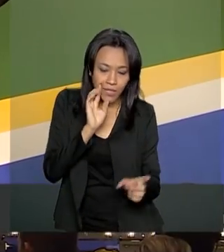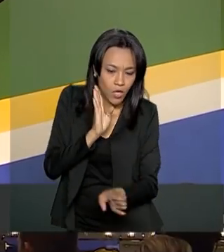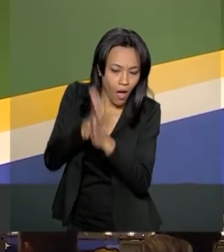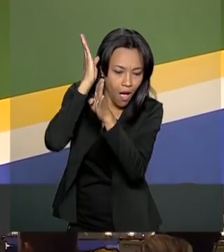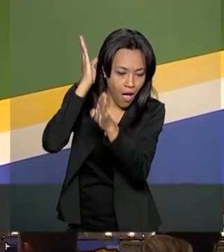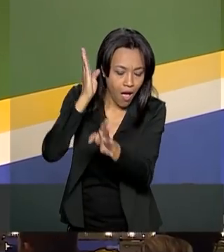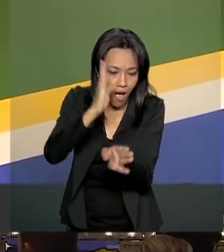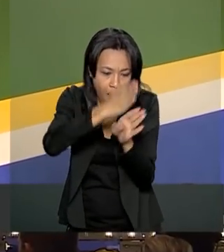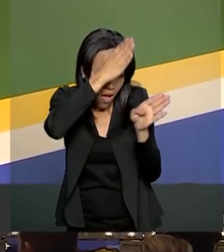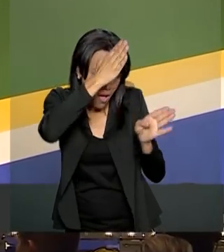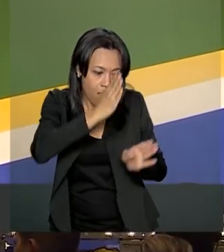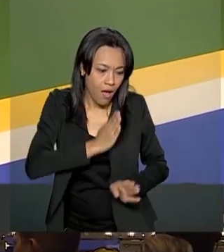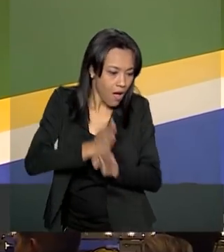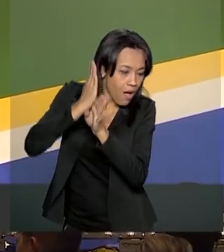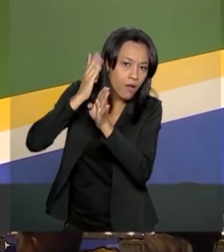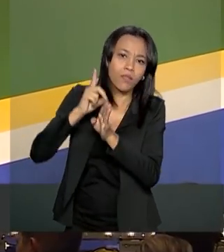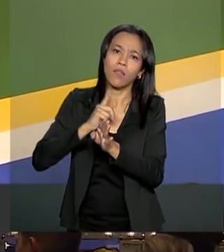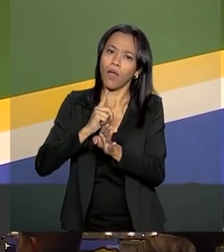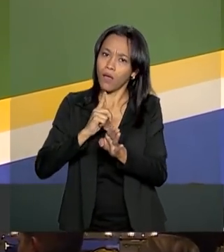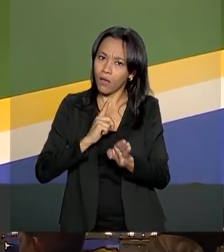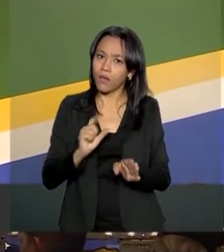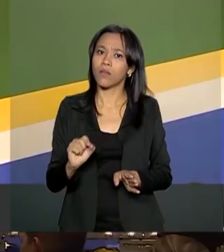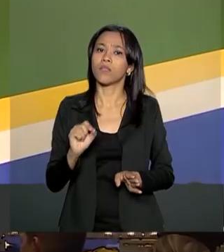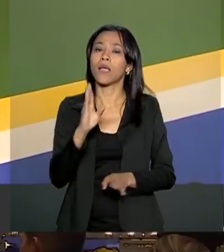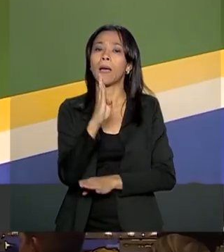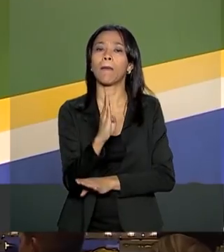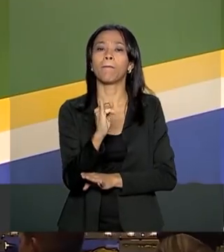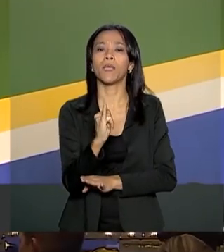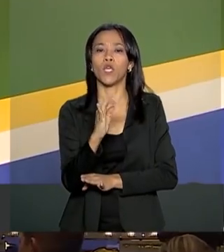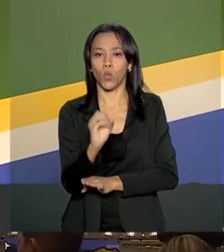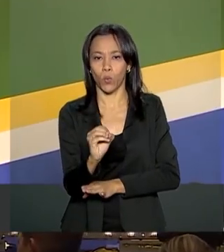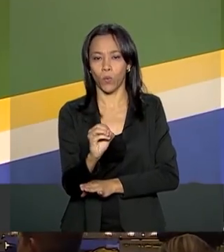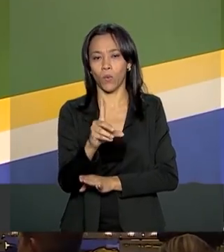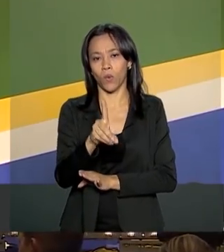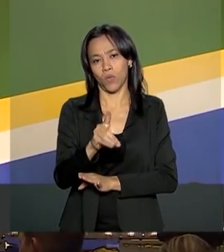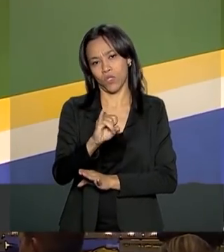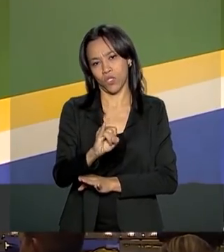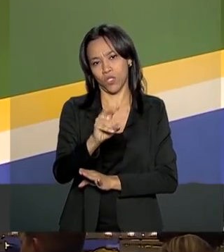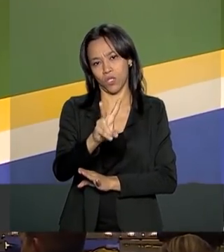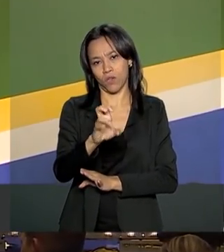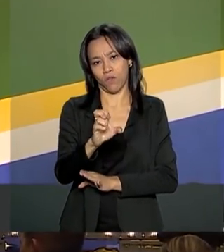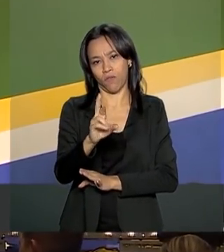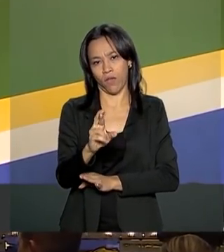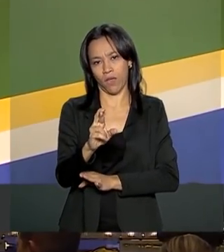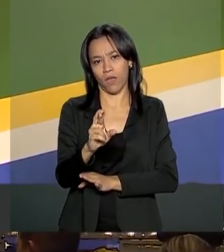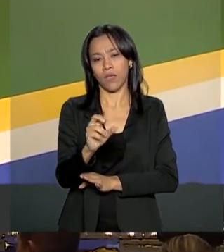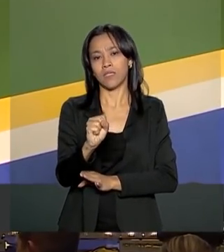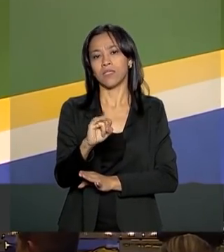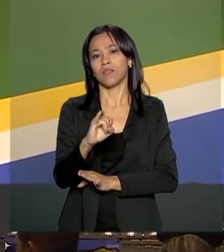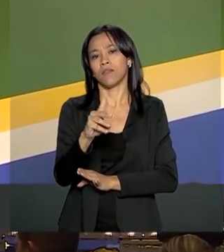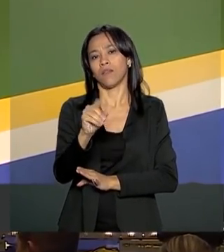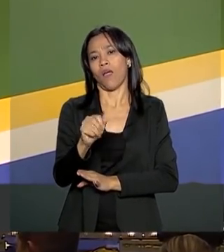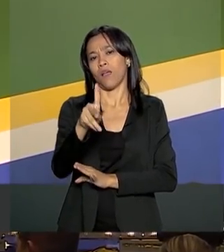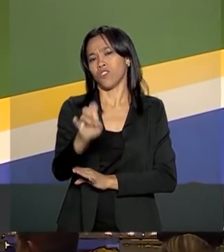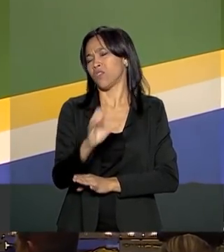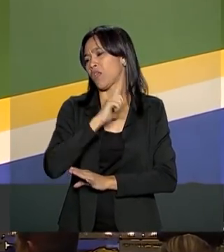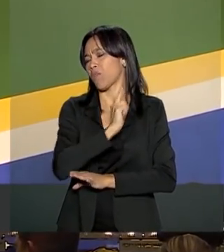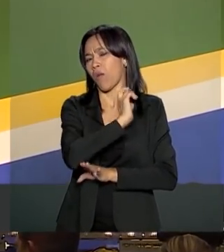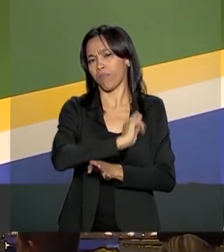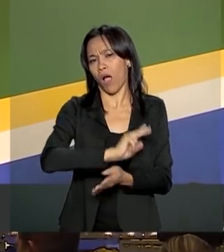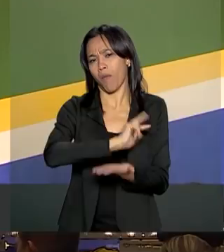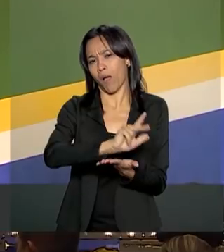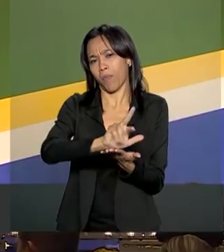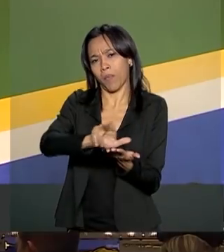descobertos. O que poderá vir da biodiversidade? Eu acho que ninguém sabe ainda. E nós temos, estamos à disposição. E esse homem